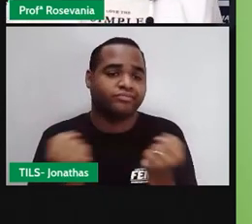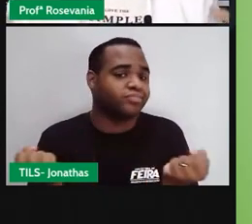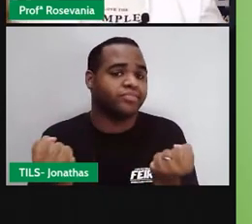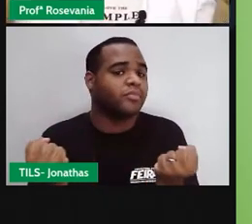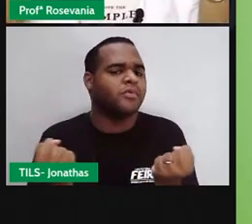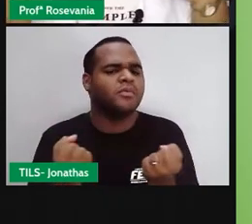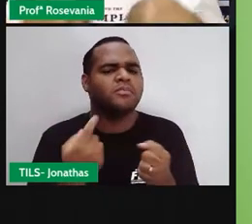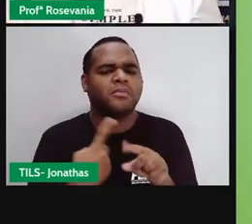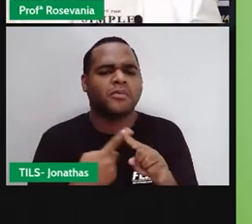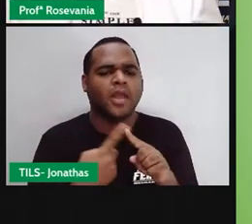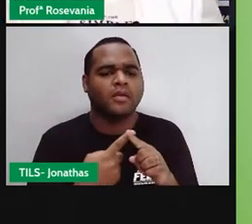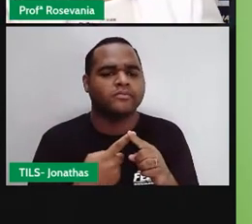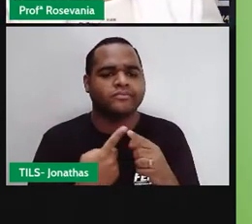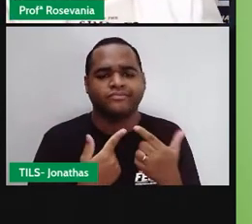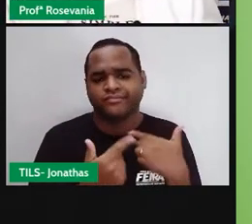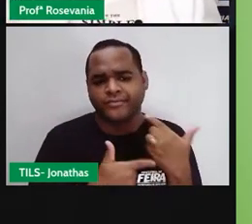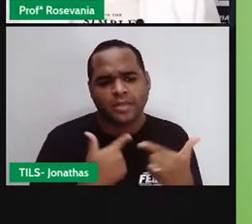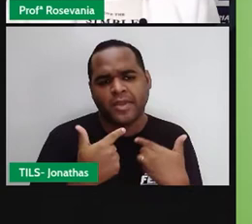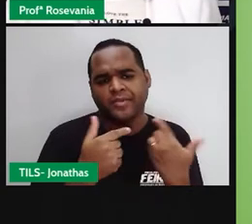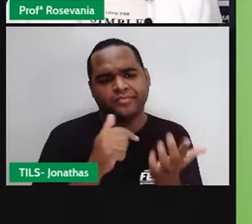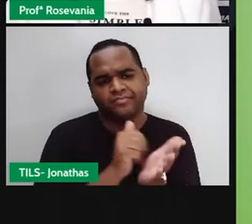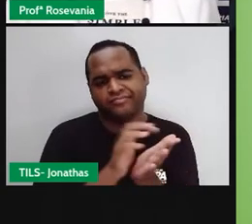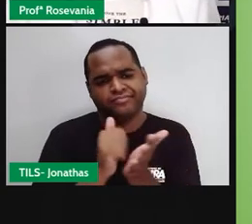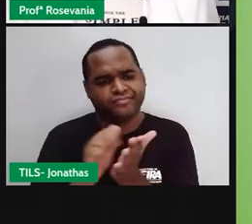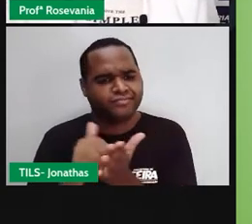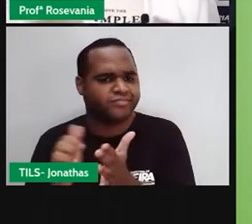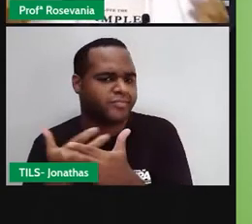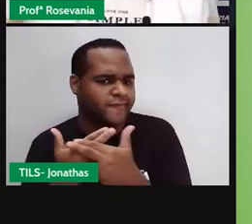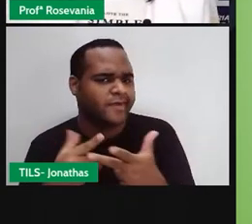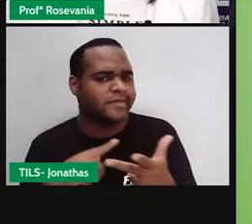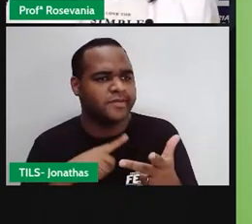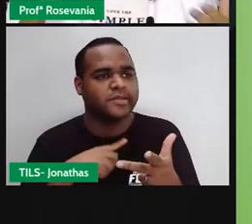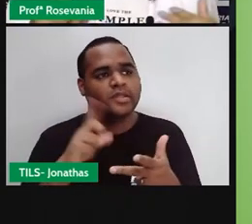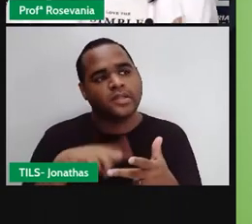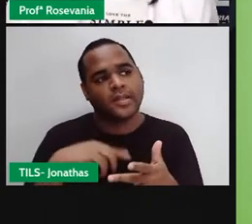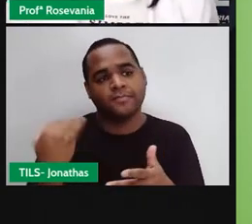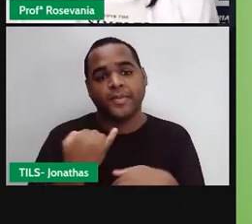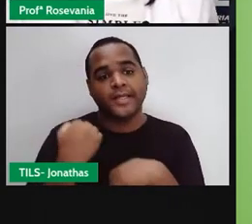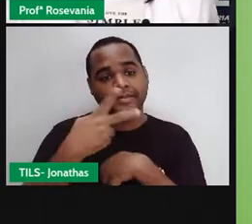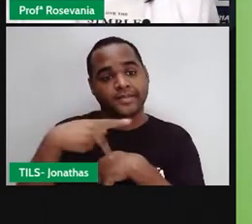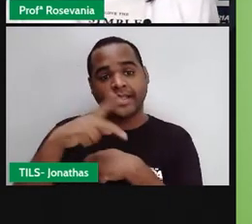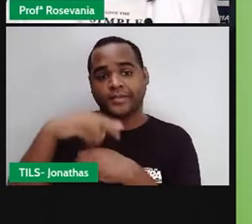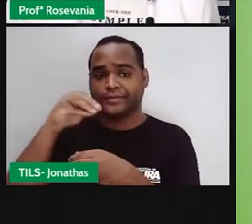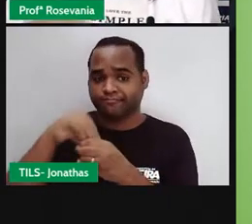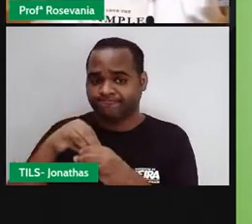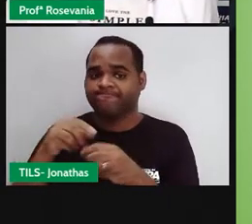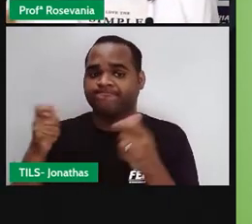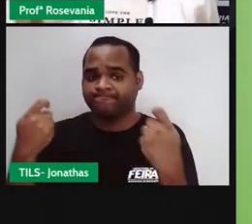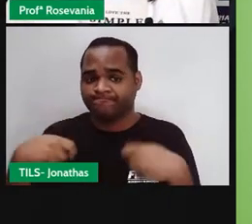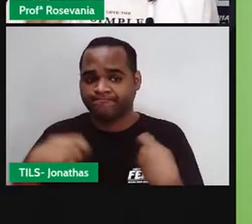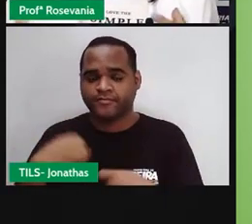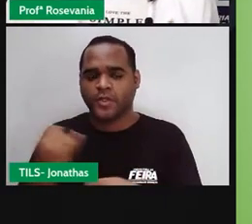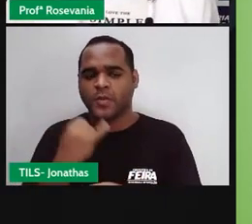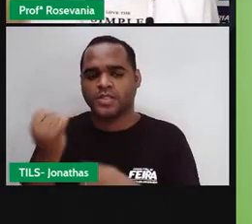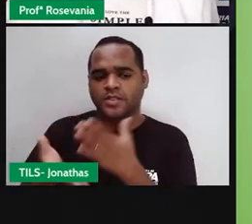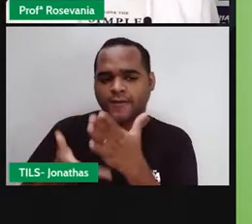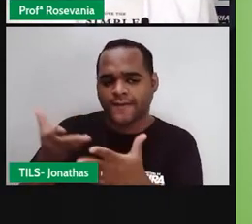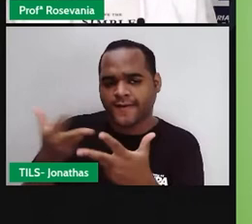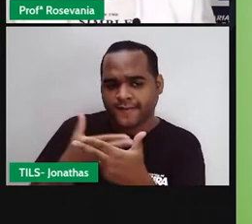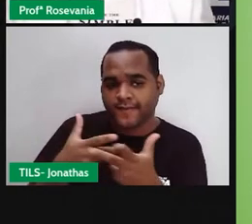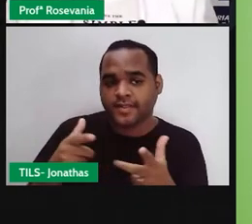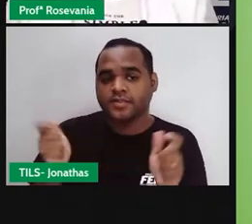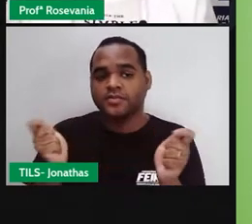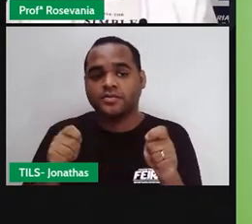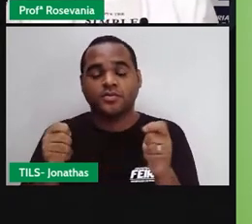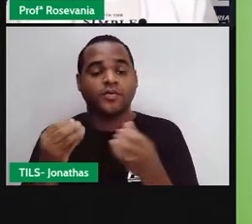observar que dentro do nosso país tinha algumas necessidades e que eles poderiam investir nisso. E sem precisar estar tendo